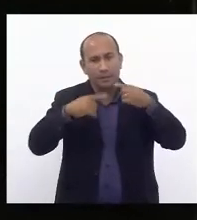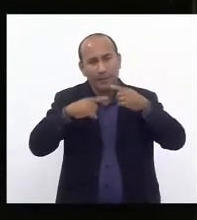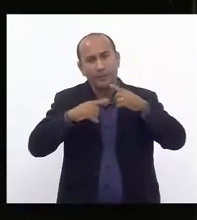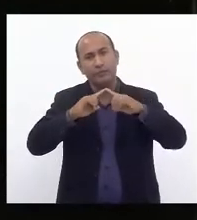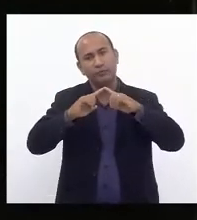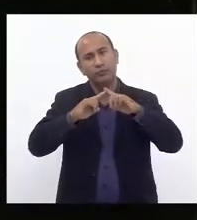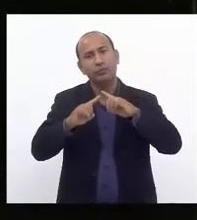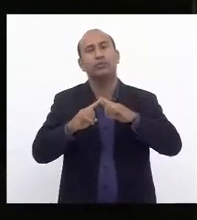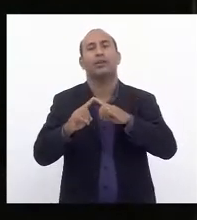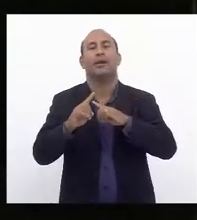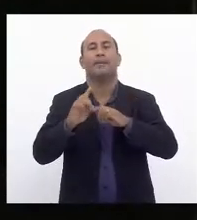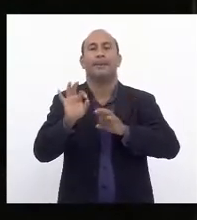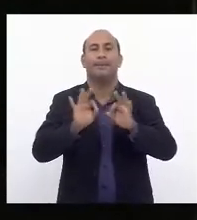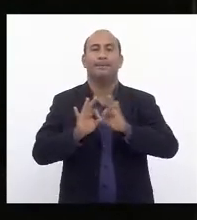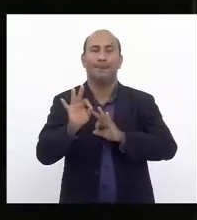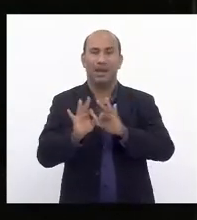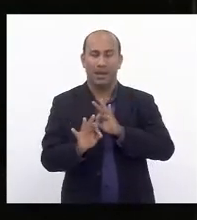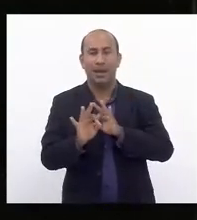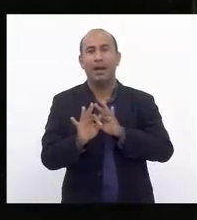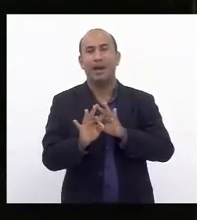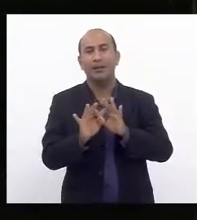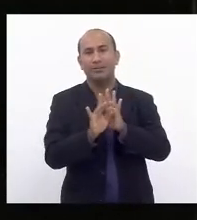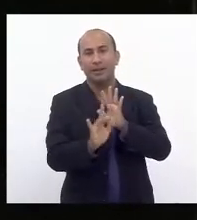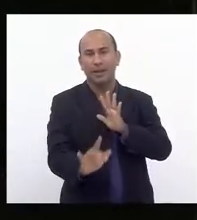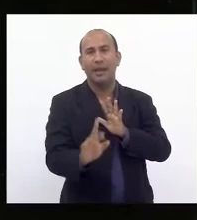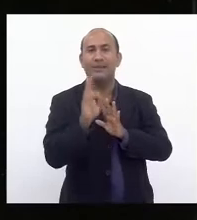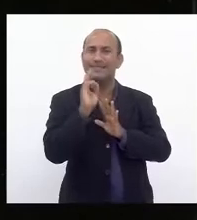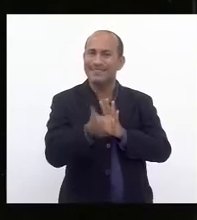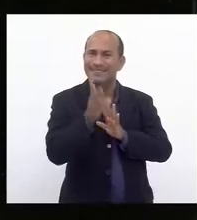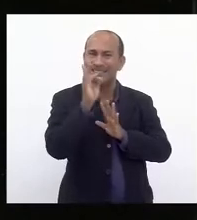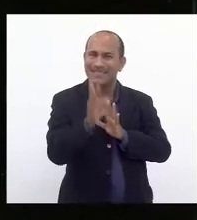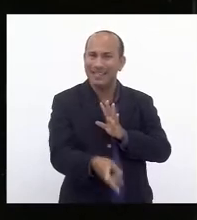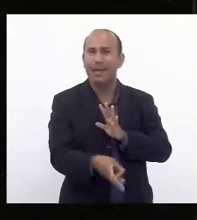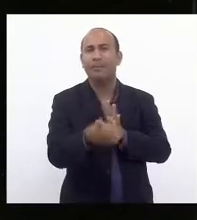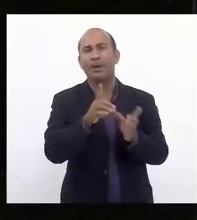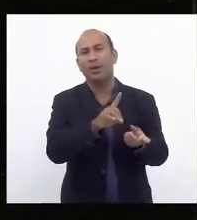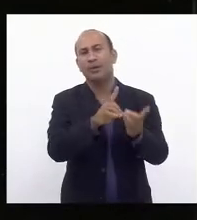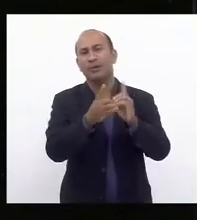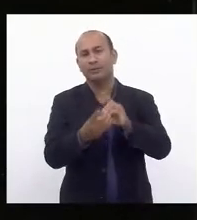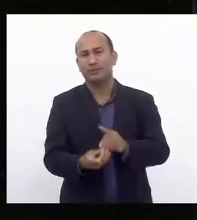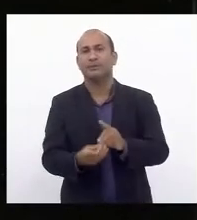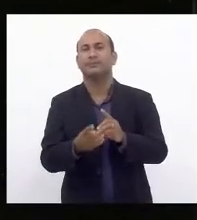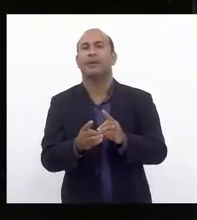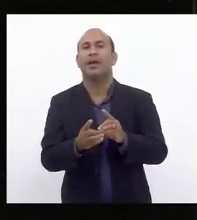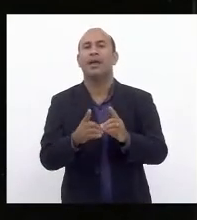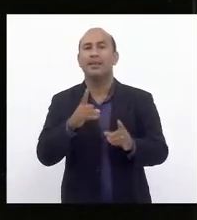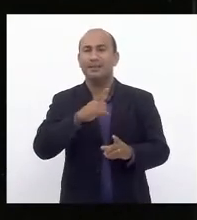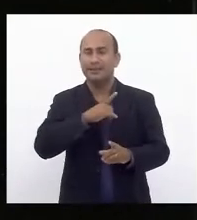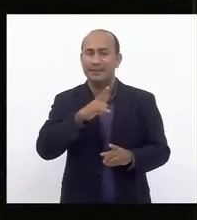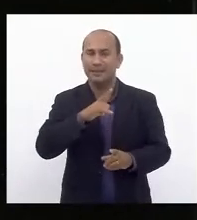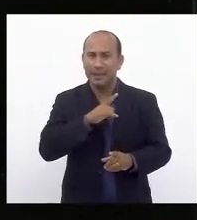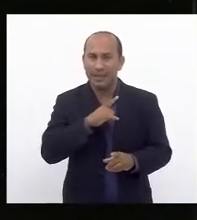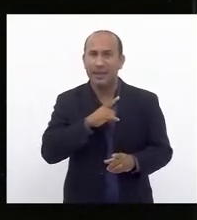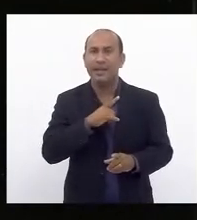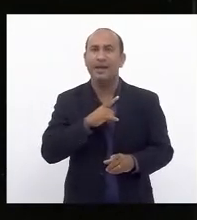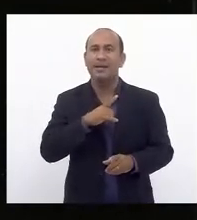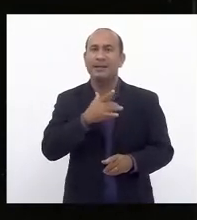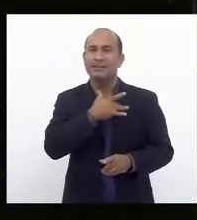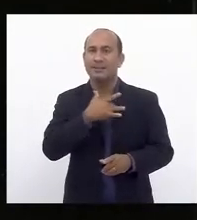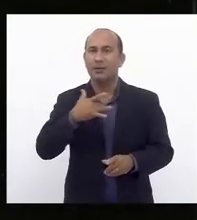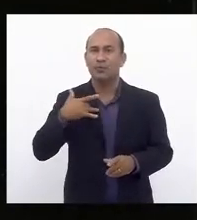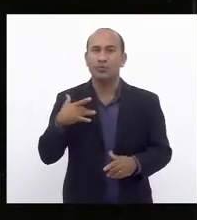esse projeto de lei. Porque sempre fui contrária a ter plano de saúde